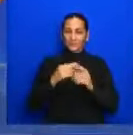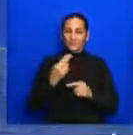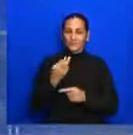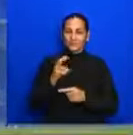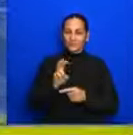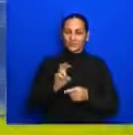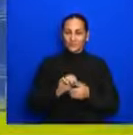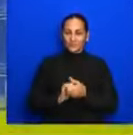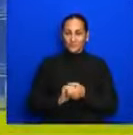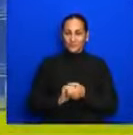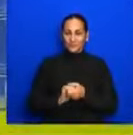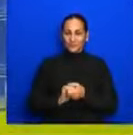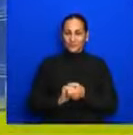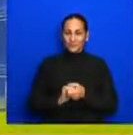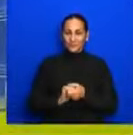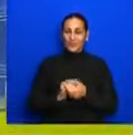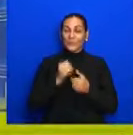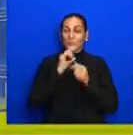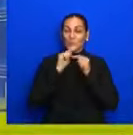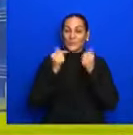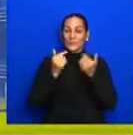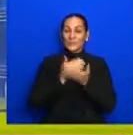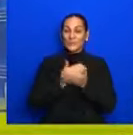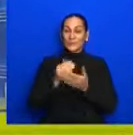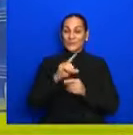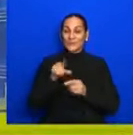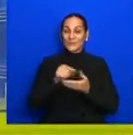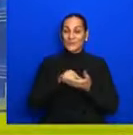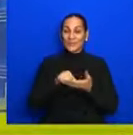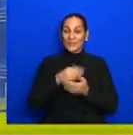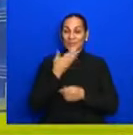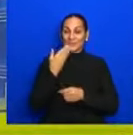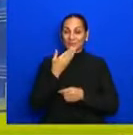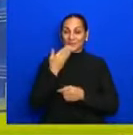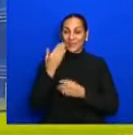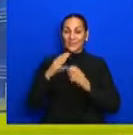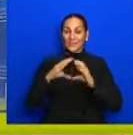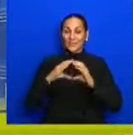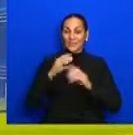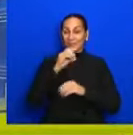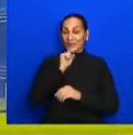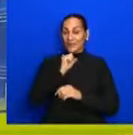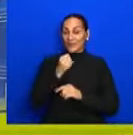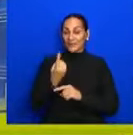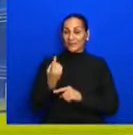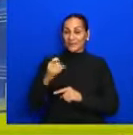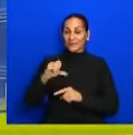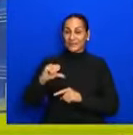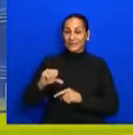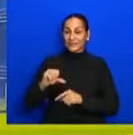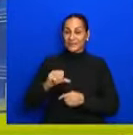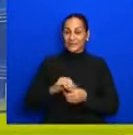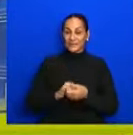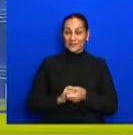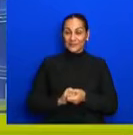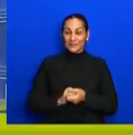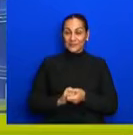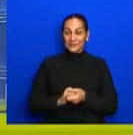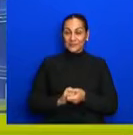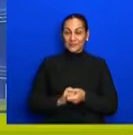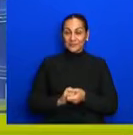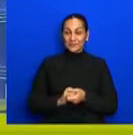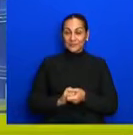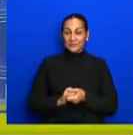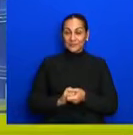de 0 a 25. Boa sorte. Começando o sorteio da Loto Fácil. Bola laranja 19. Laranja número